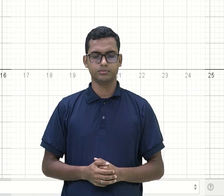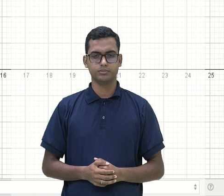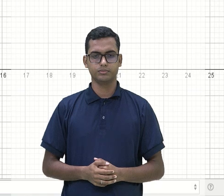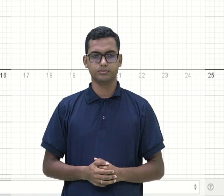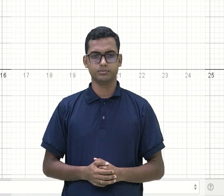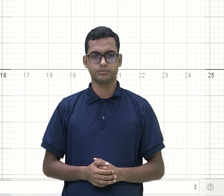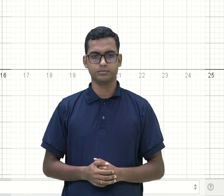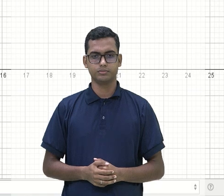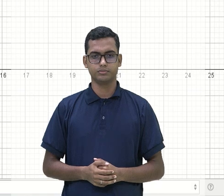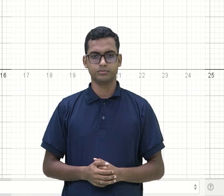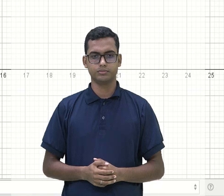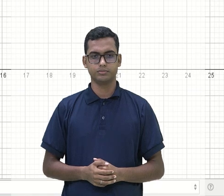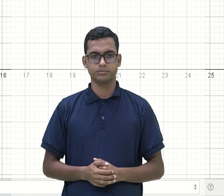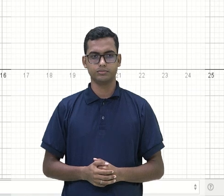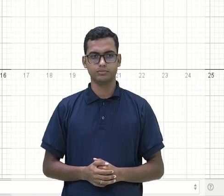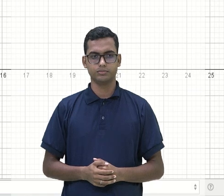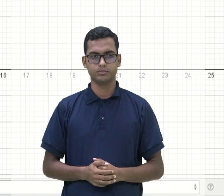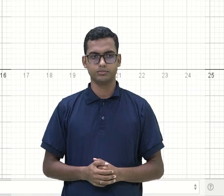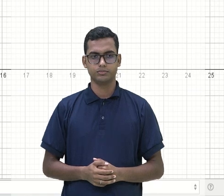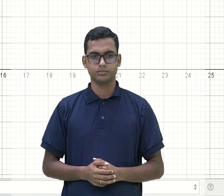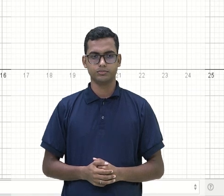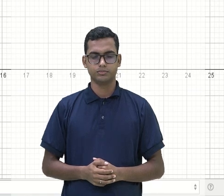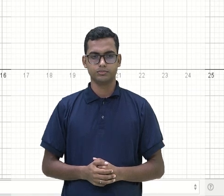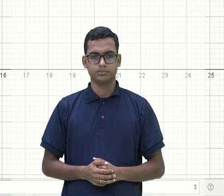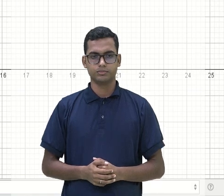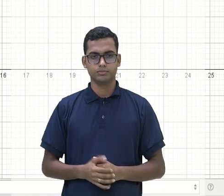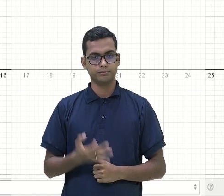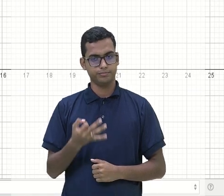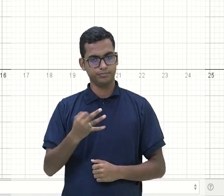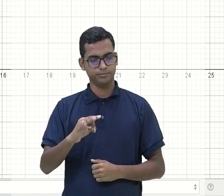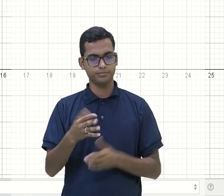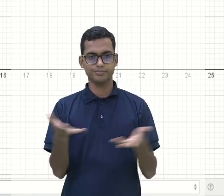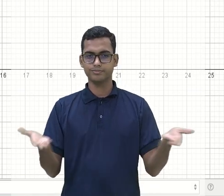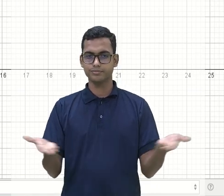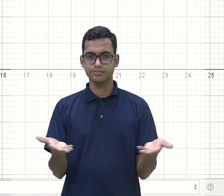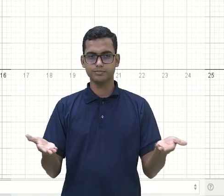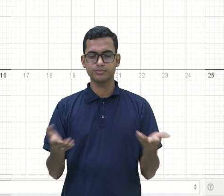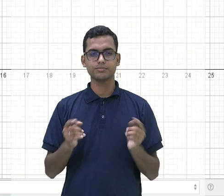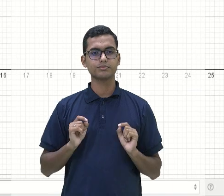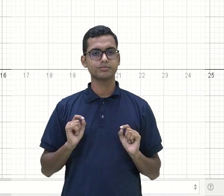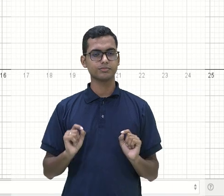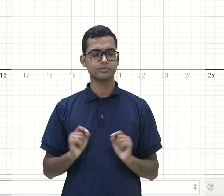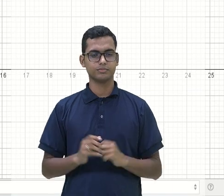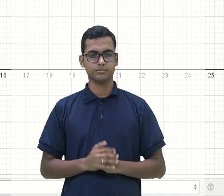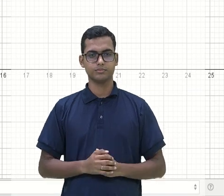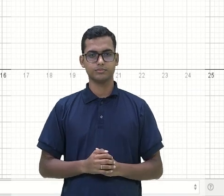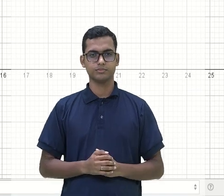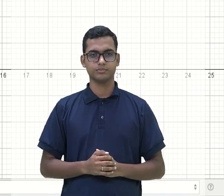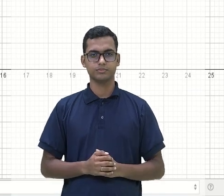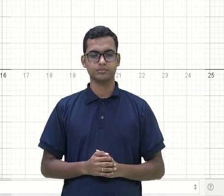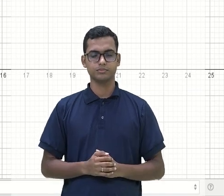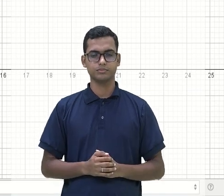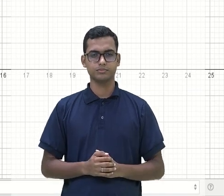Certinho. Agora, a gente tem aqui